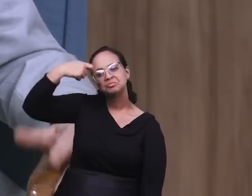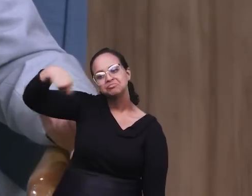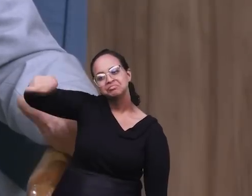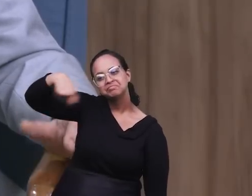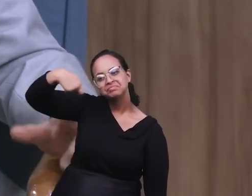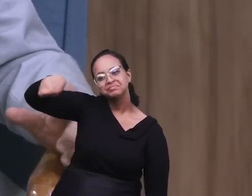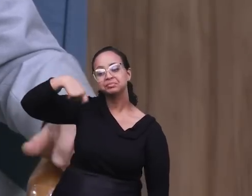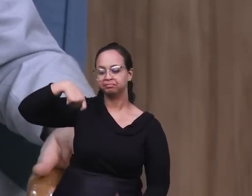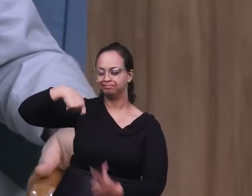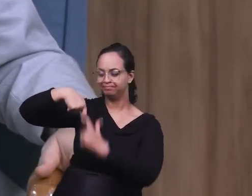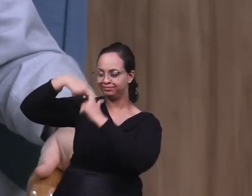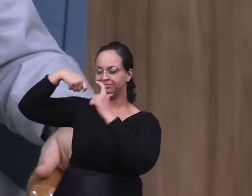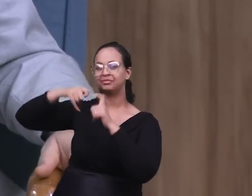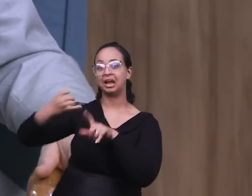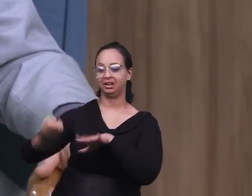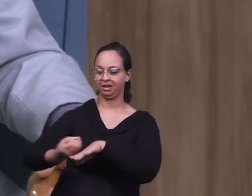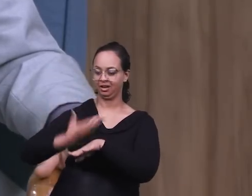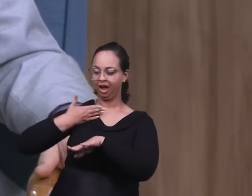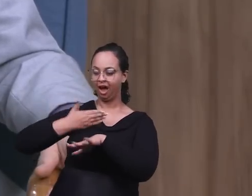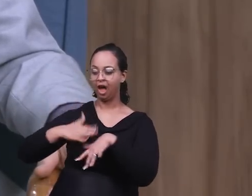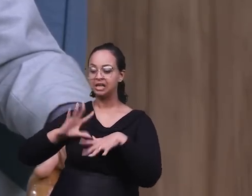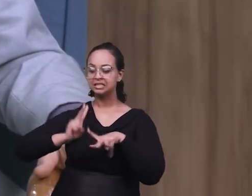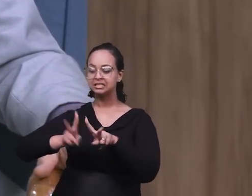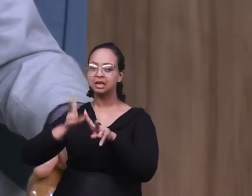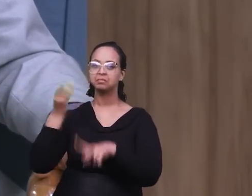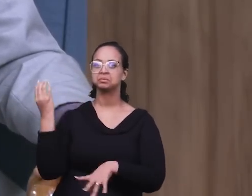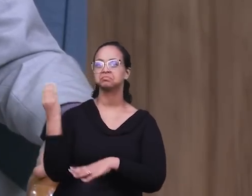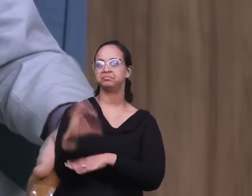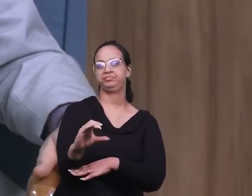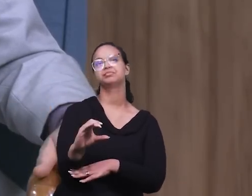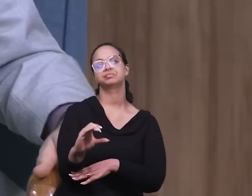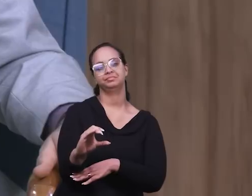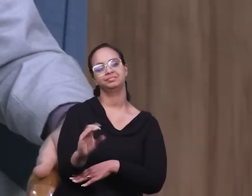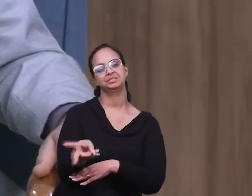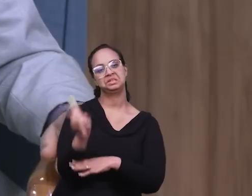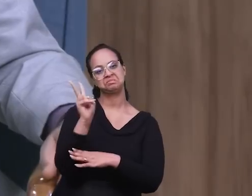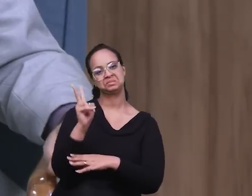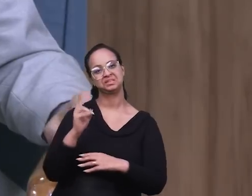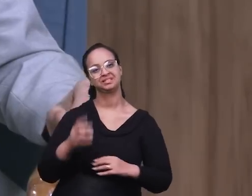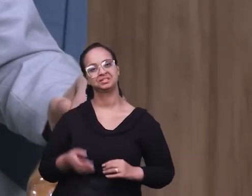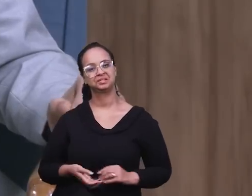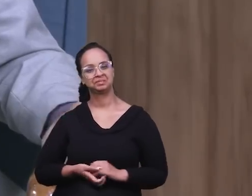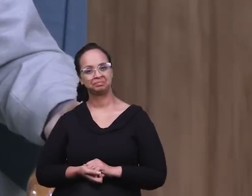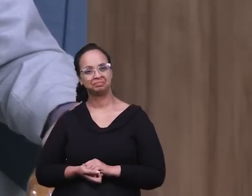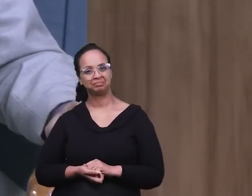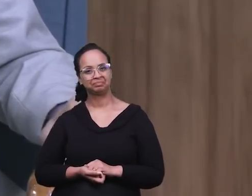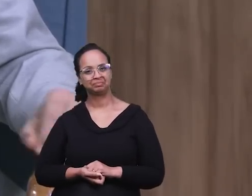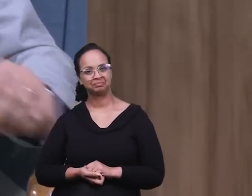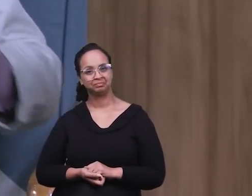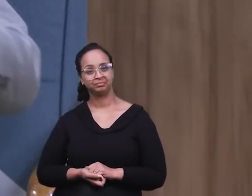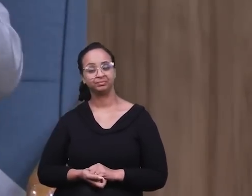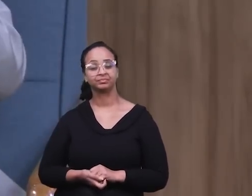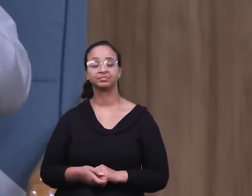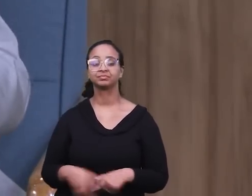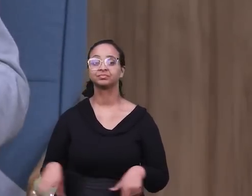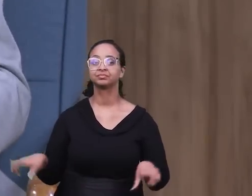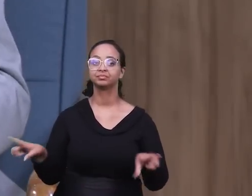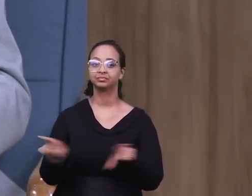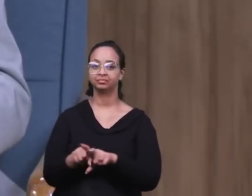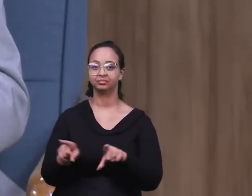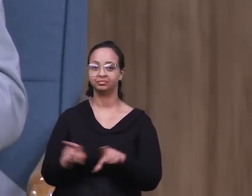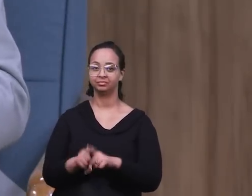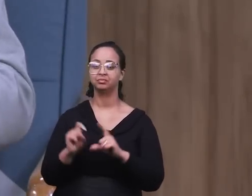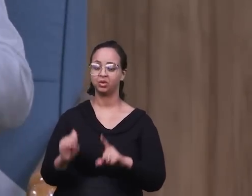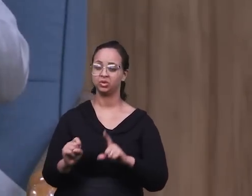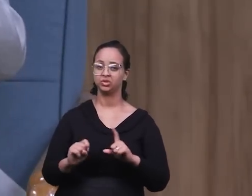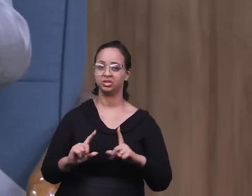sininho. Se você fizer isso, vai ser notificado todas as vezes que lançarmos novos conteúdos aqui no canal. Outra atitude que você